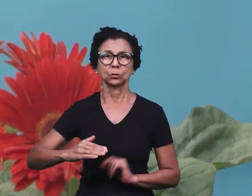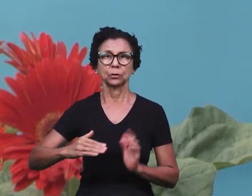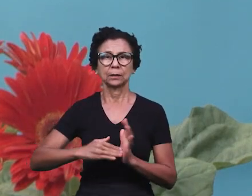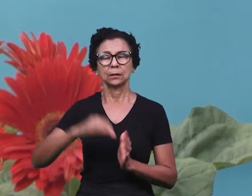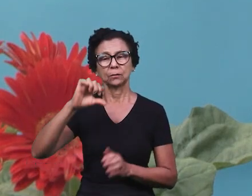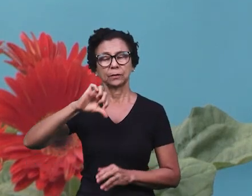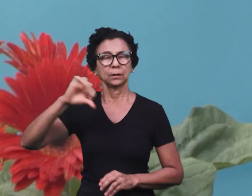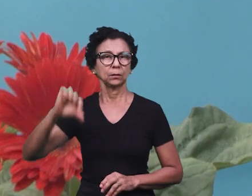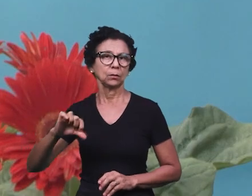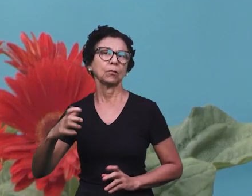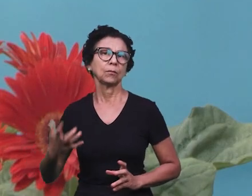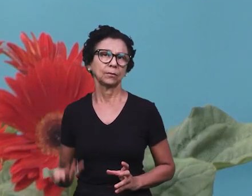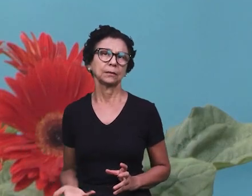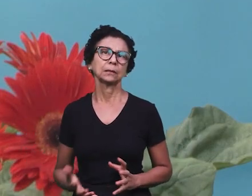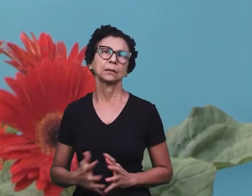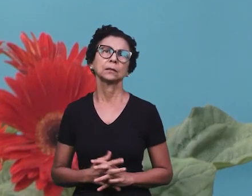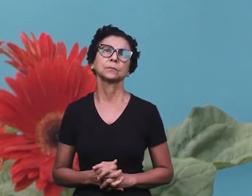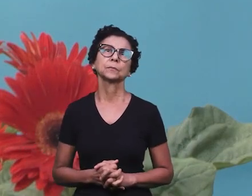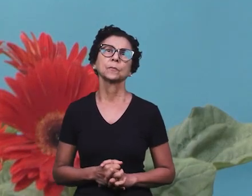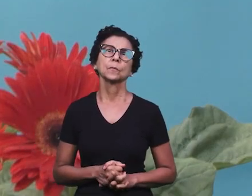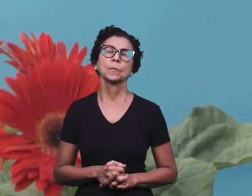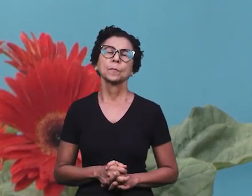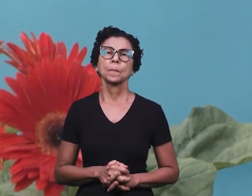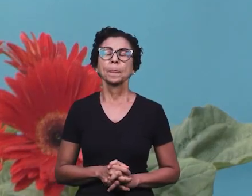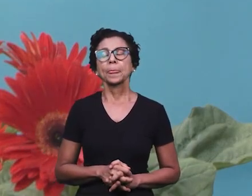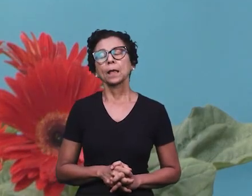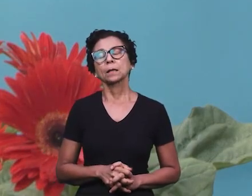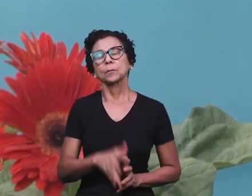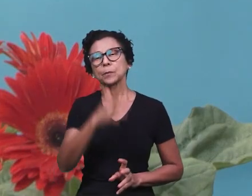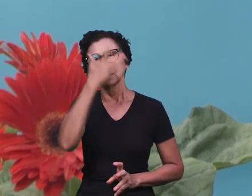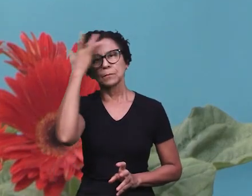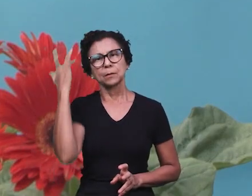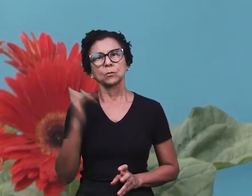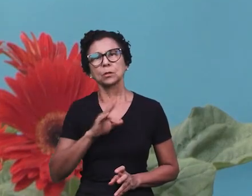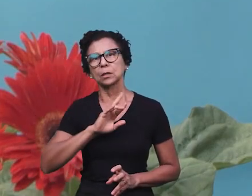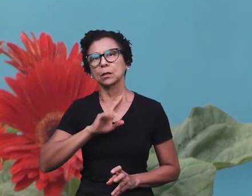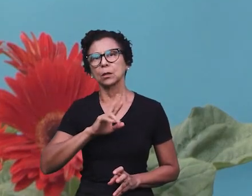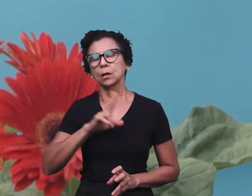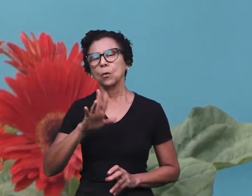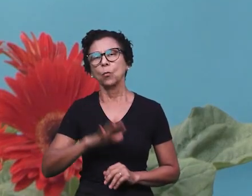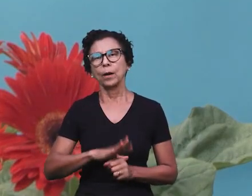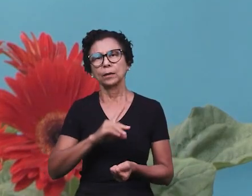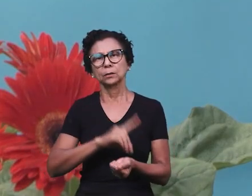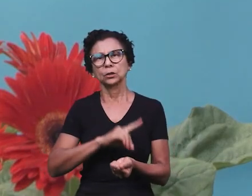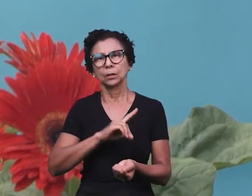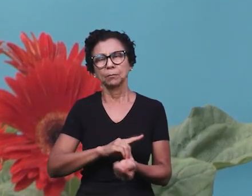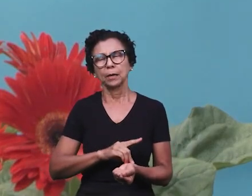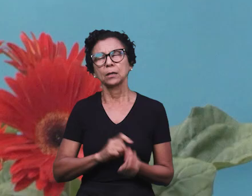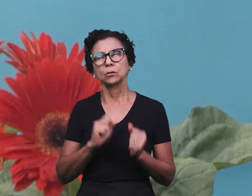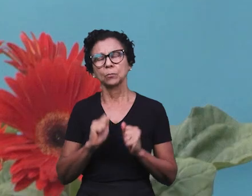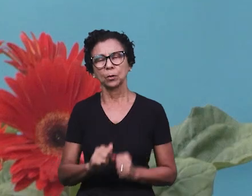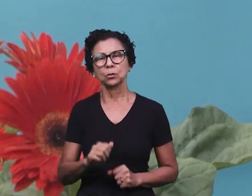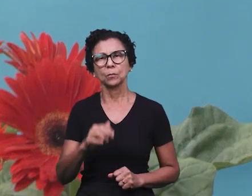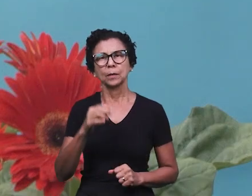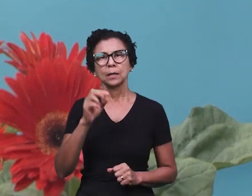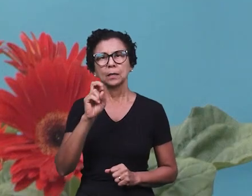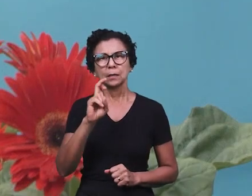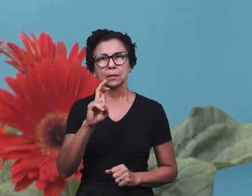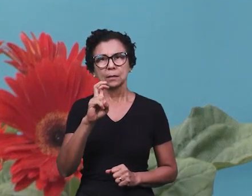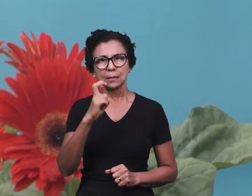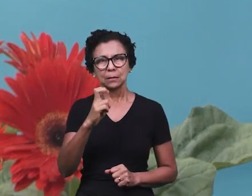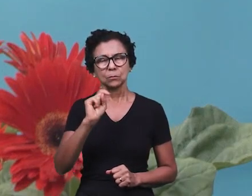que nos pacientes não diabéticos ela está até 5,7%. Então, a gente